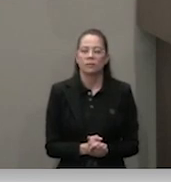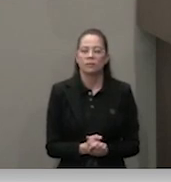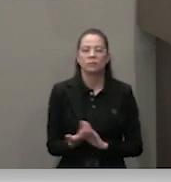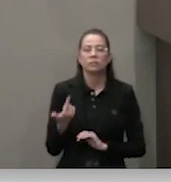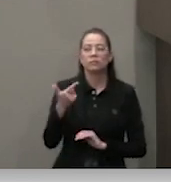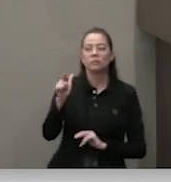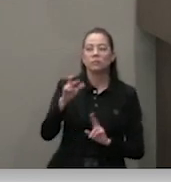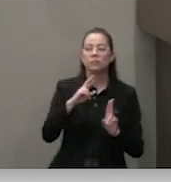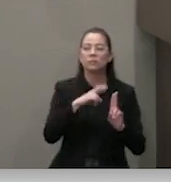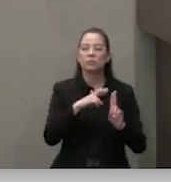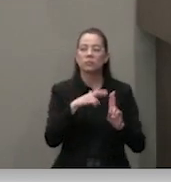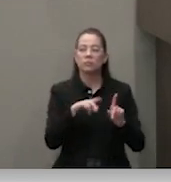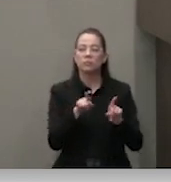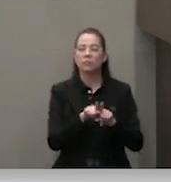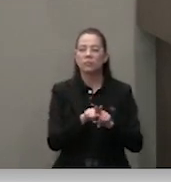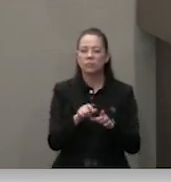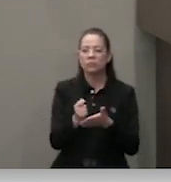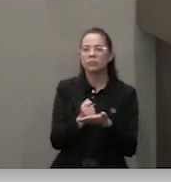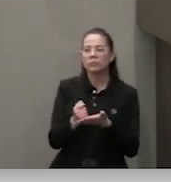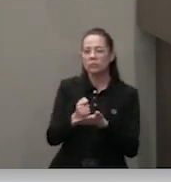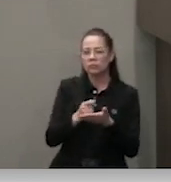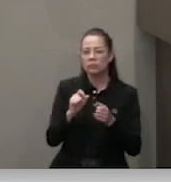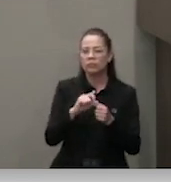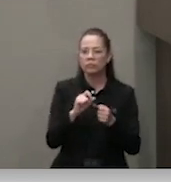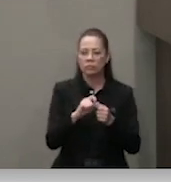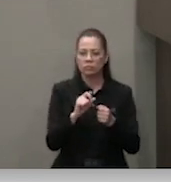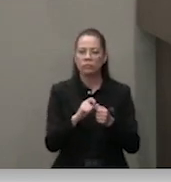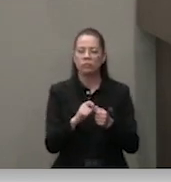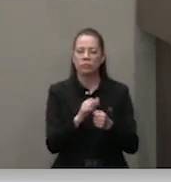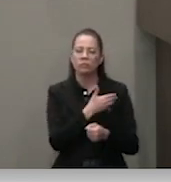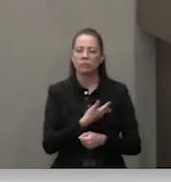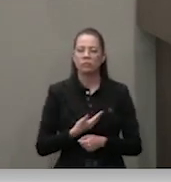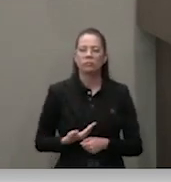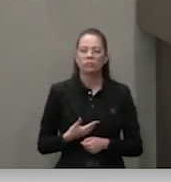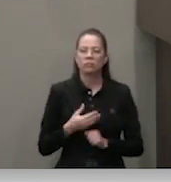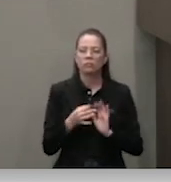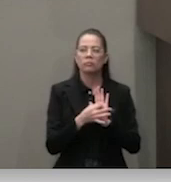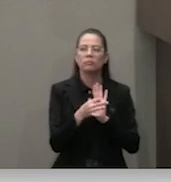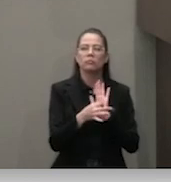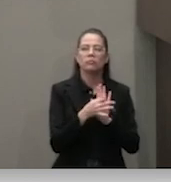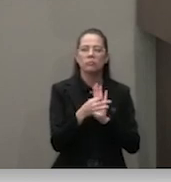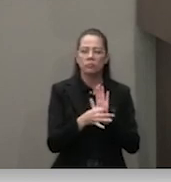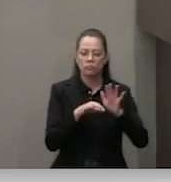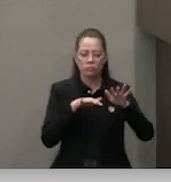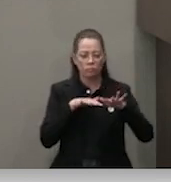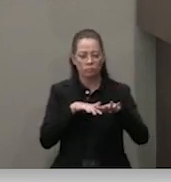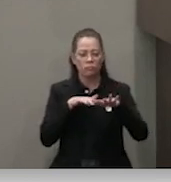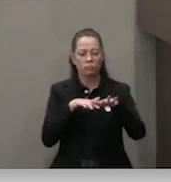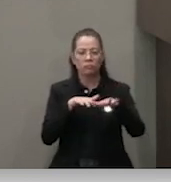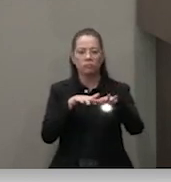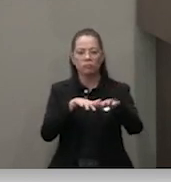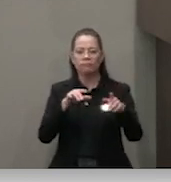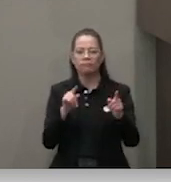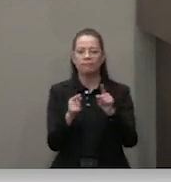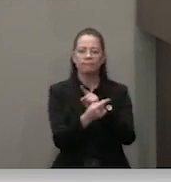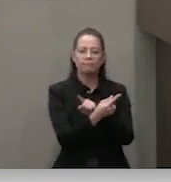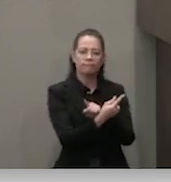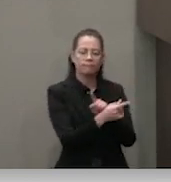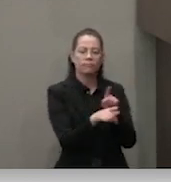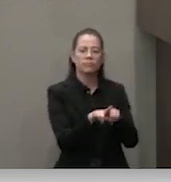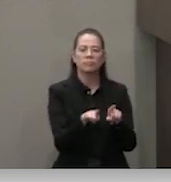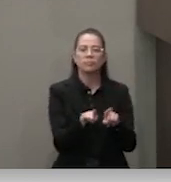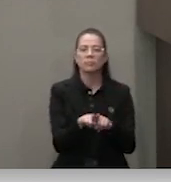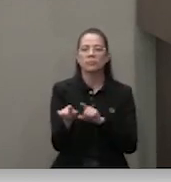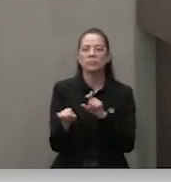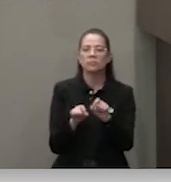outra que a base do governo fez aqui é uma crítica às nossas manifestações contrárias